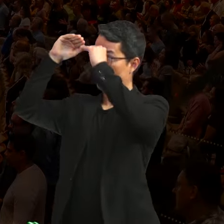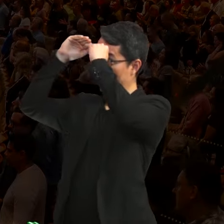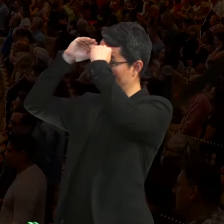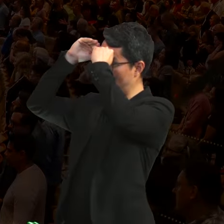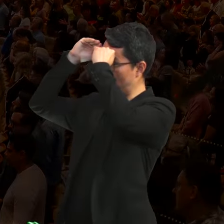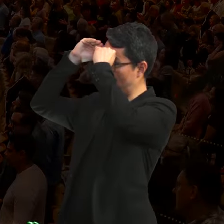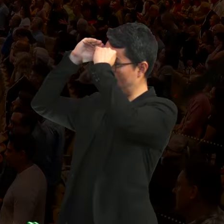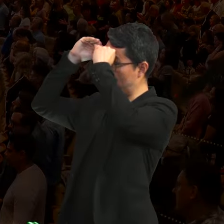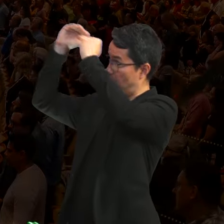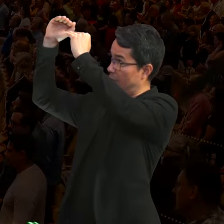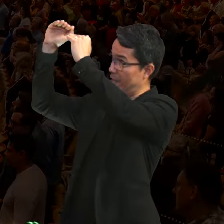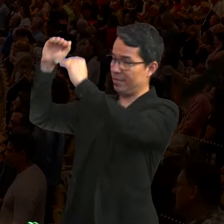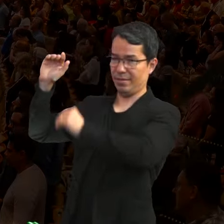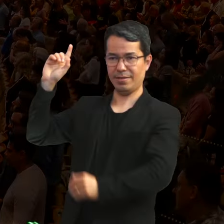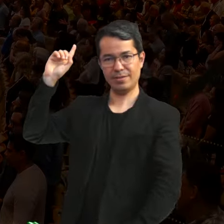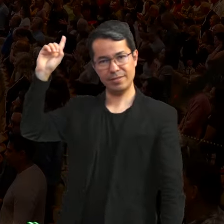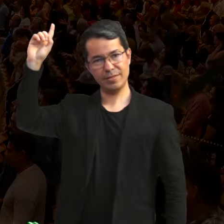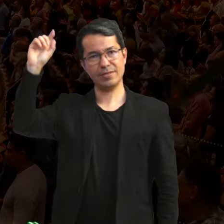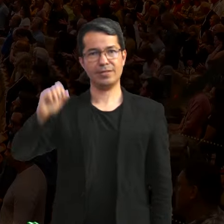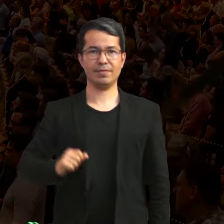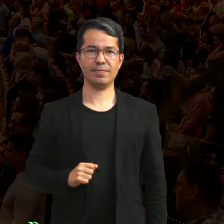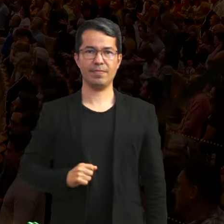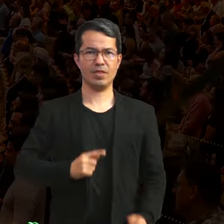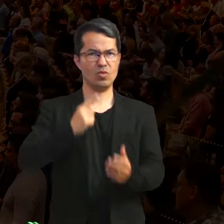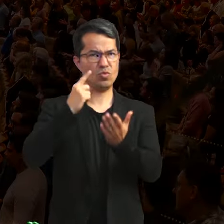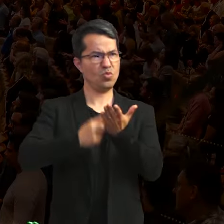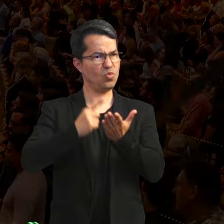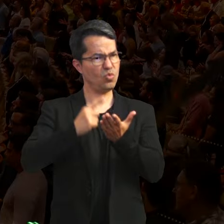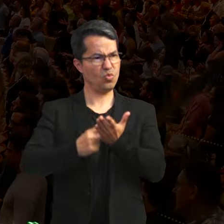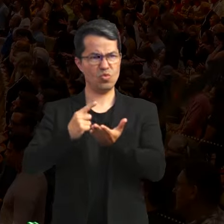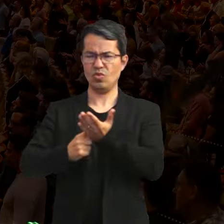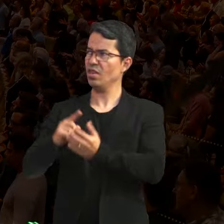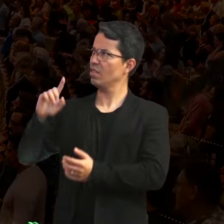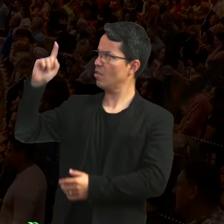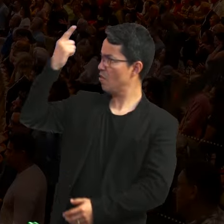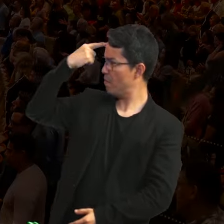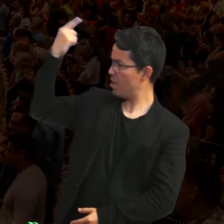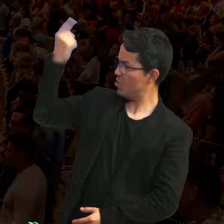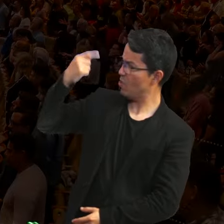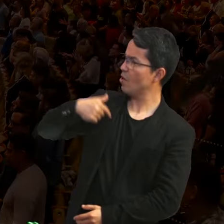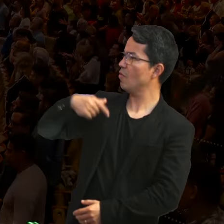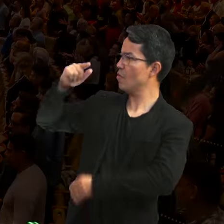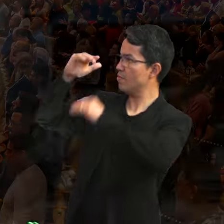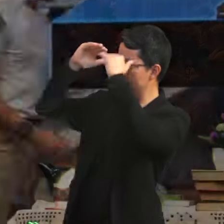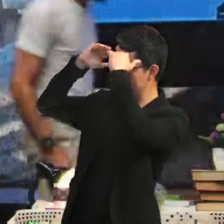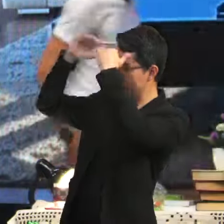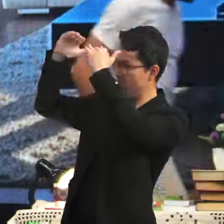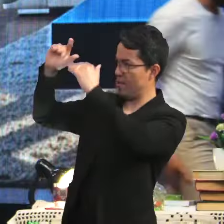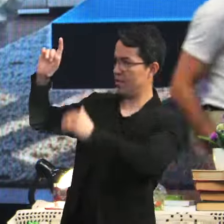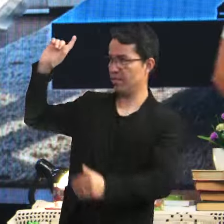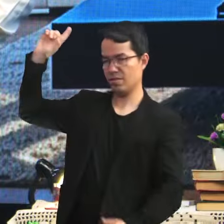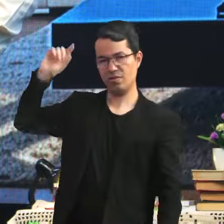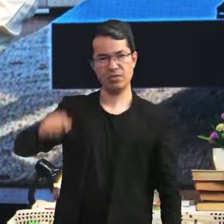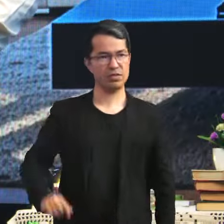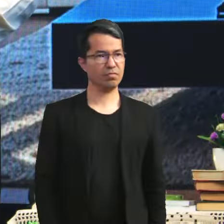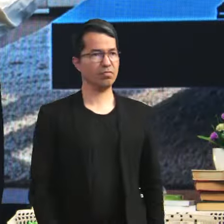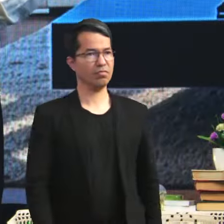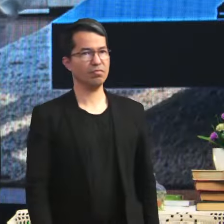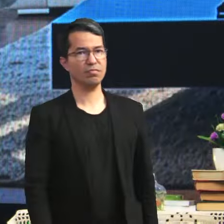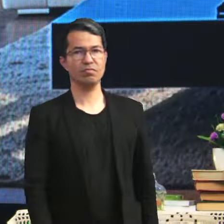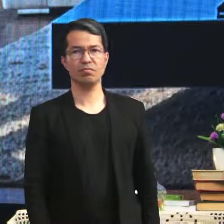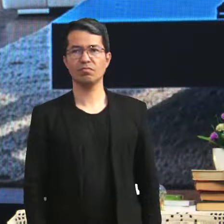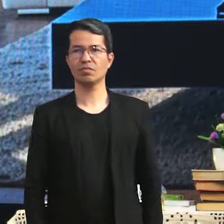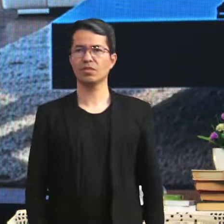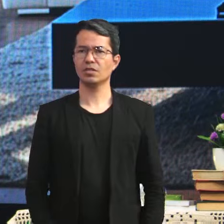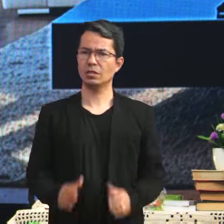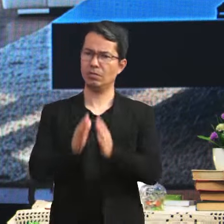decisão de obedecer a Deus de cumprir com a grande comissão vamos a cerrar noos